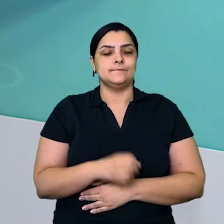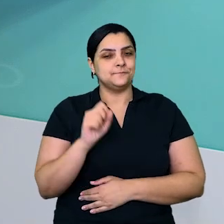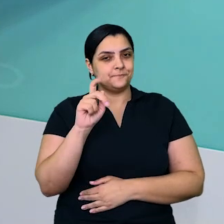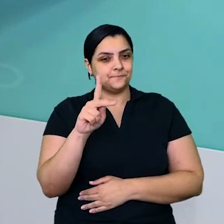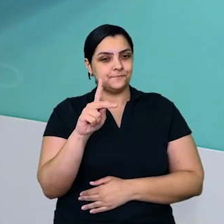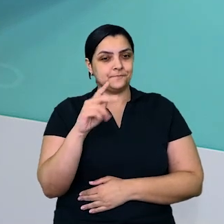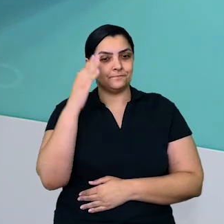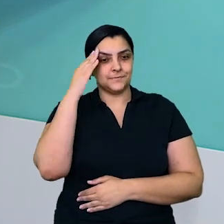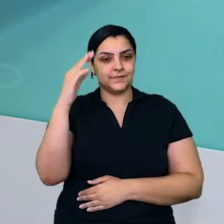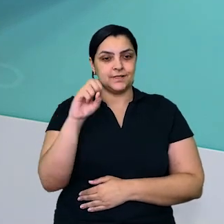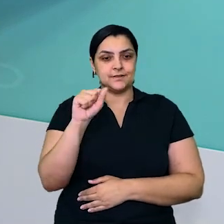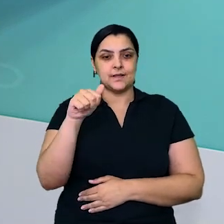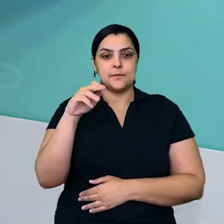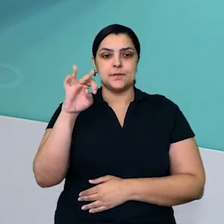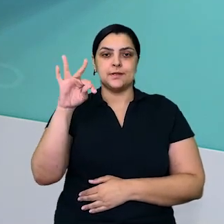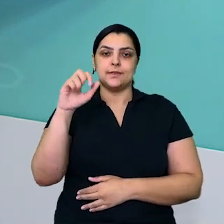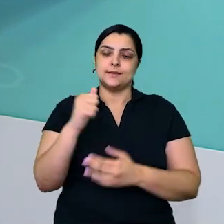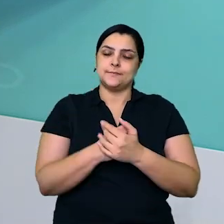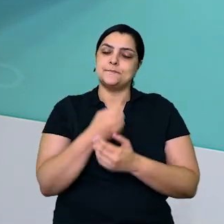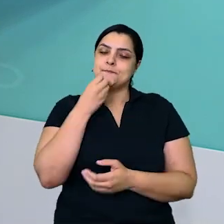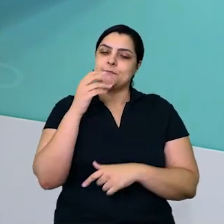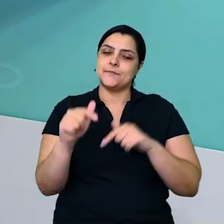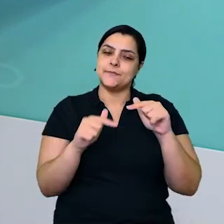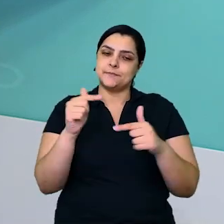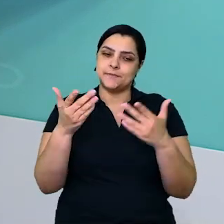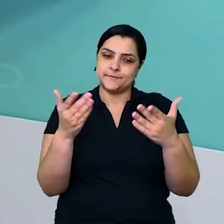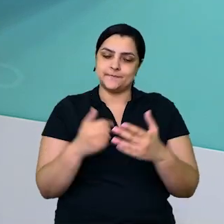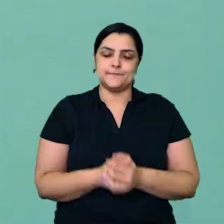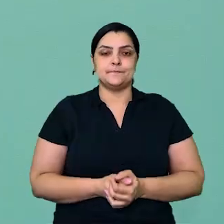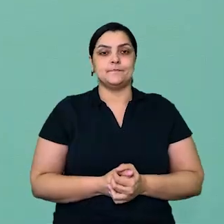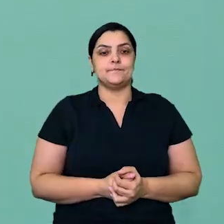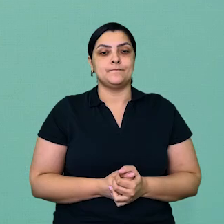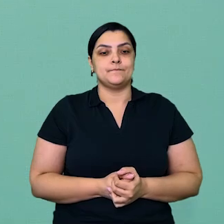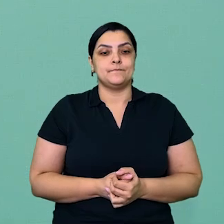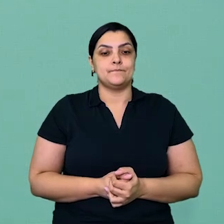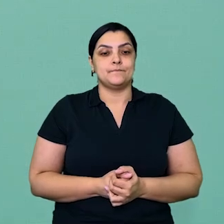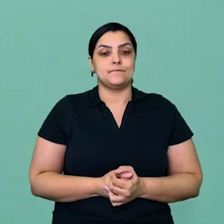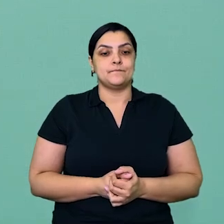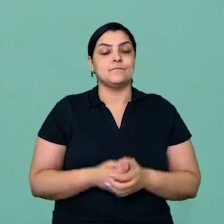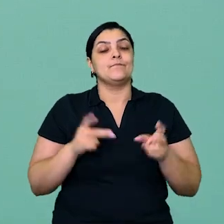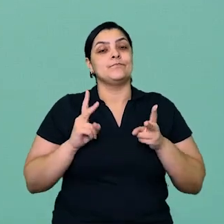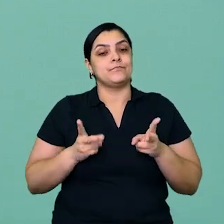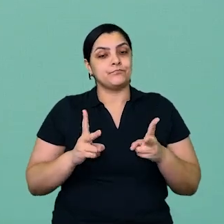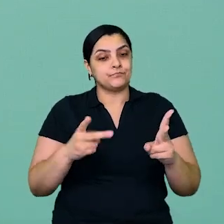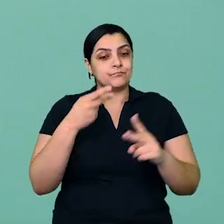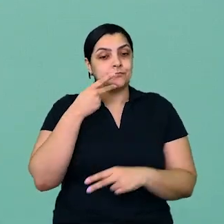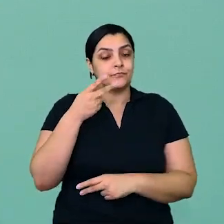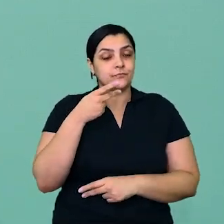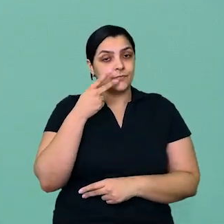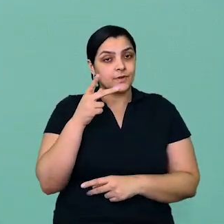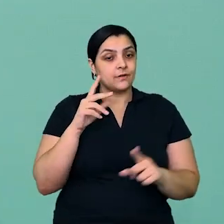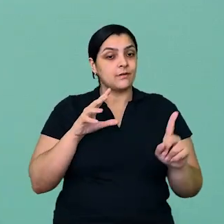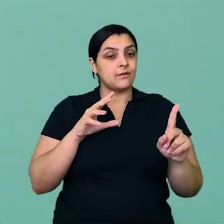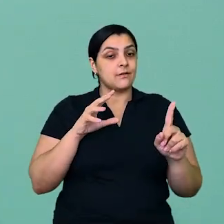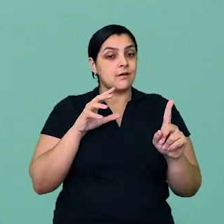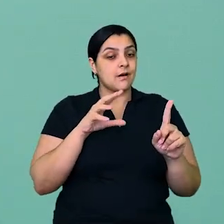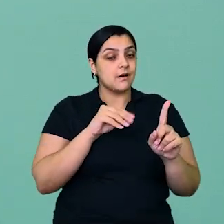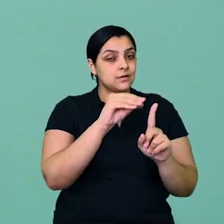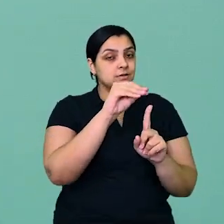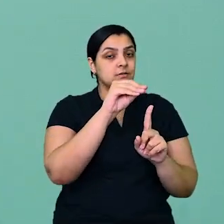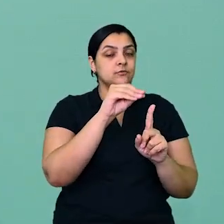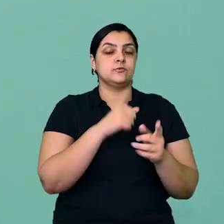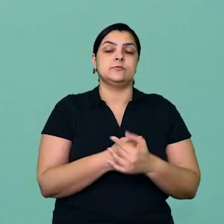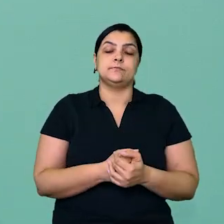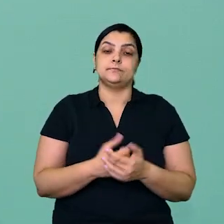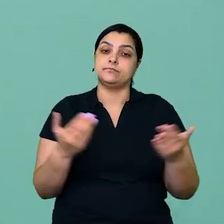certo, Samanta. Muito obrigada pelas informações. Bom trabalho para você. E a gente continua falando de assédio sexual.